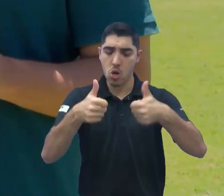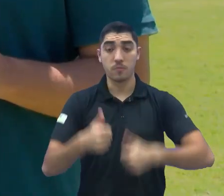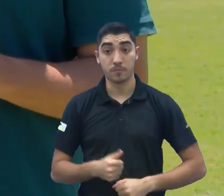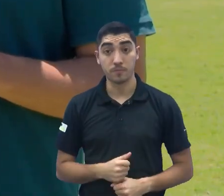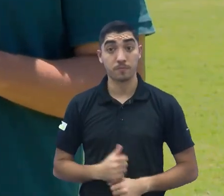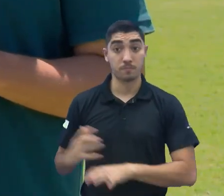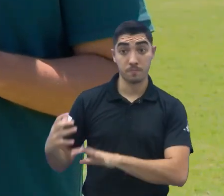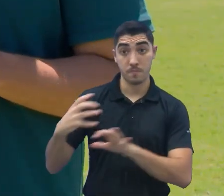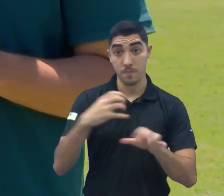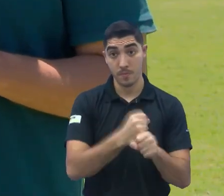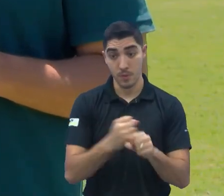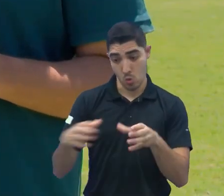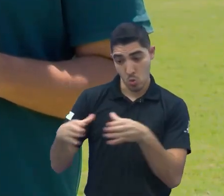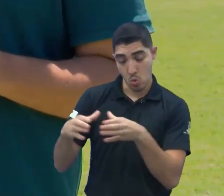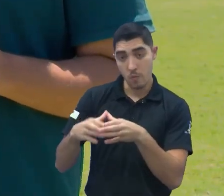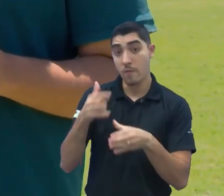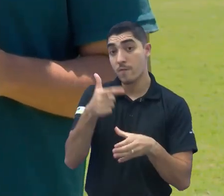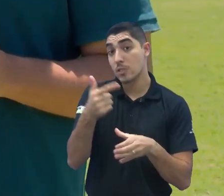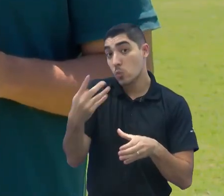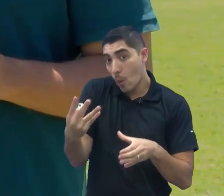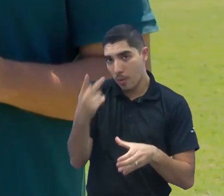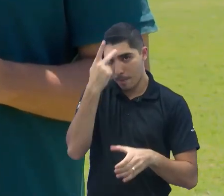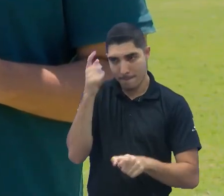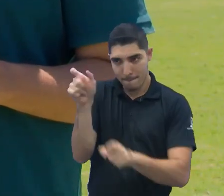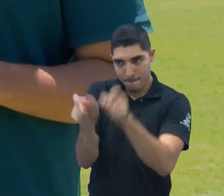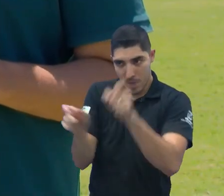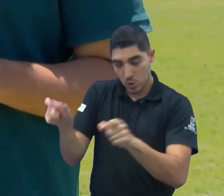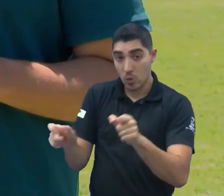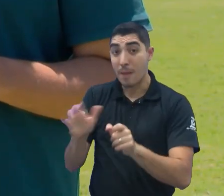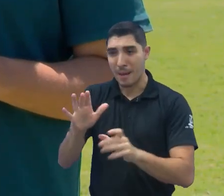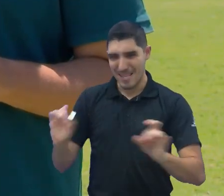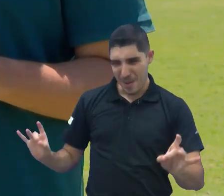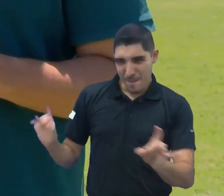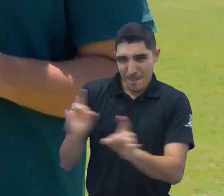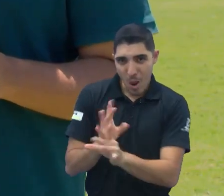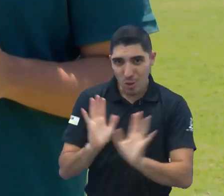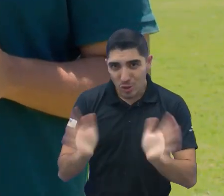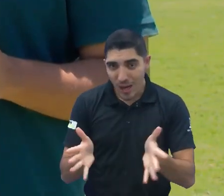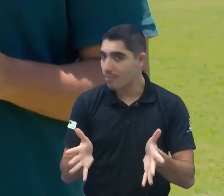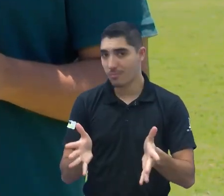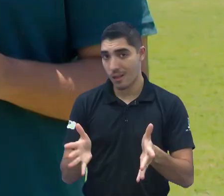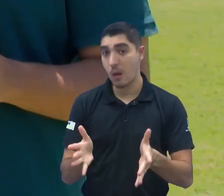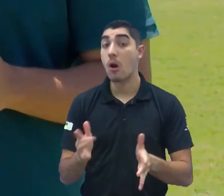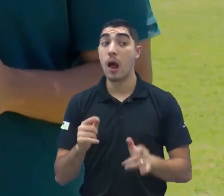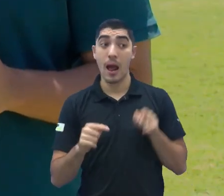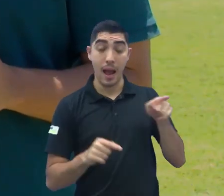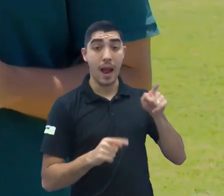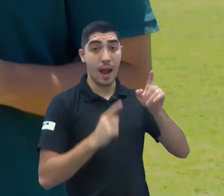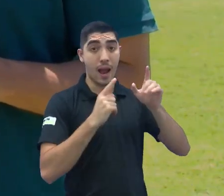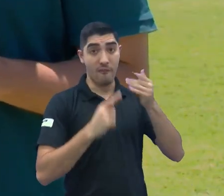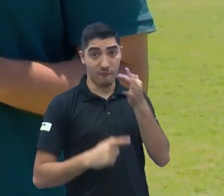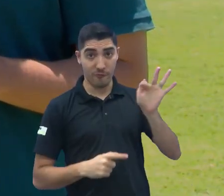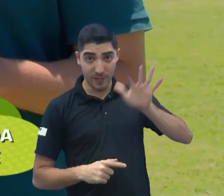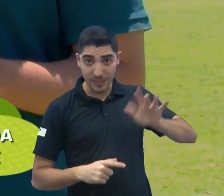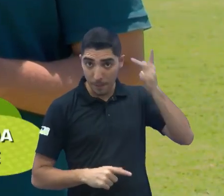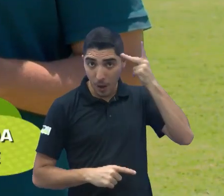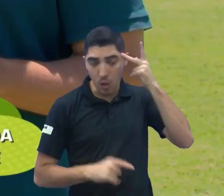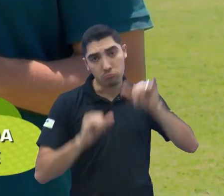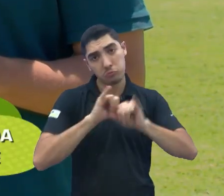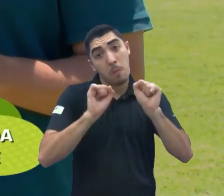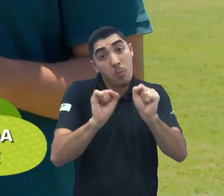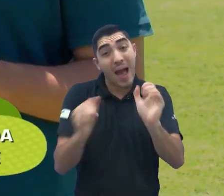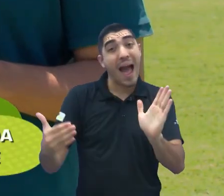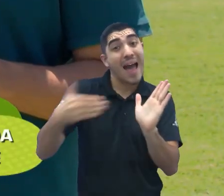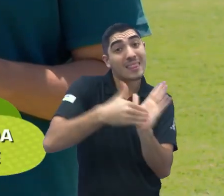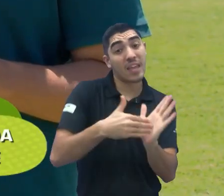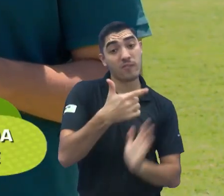o elenco do São José ainda não está fechado. A federação permite a inscrição de 26 atletas. Mas antes mesmo